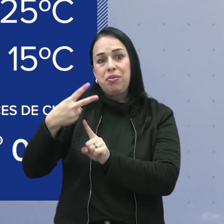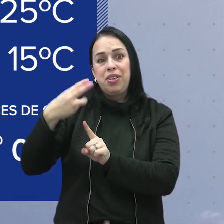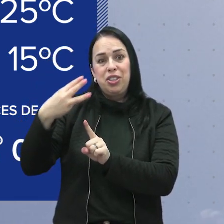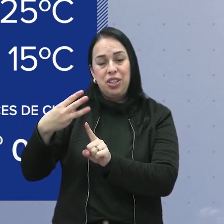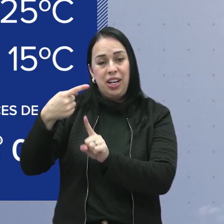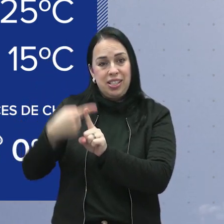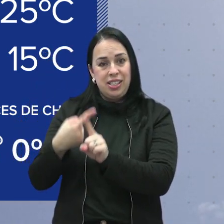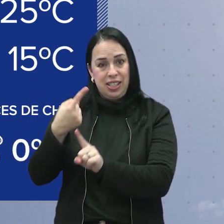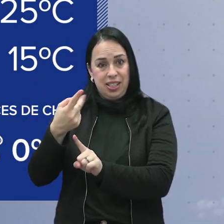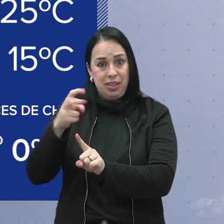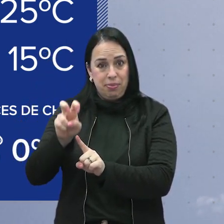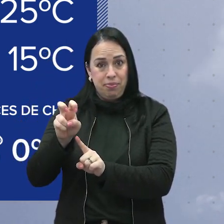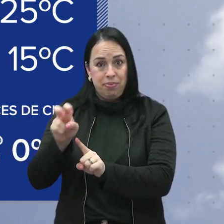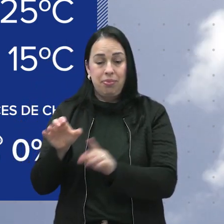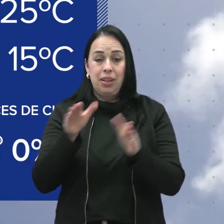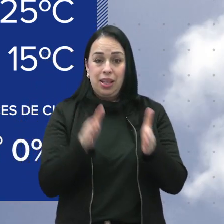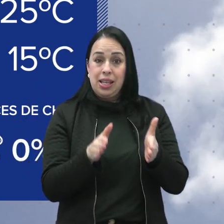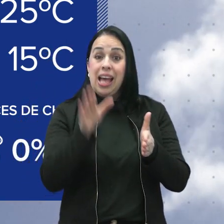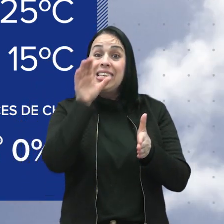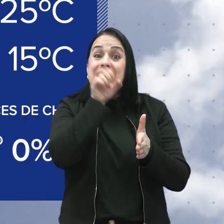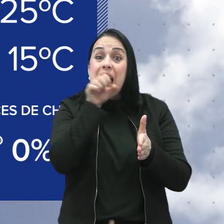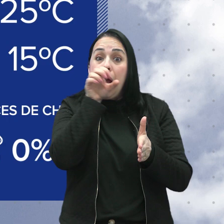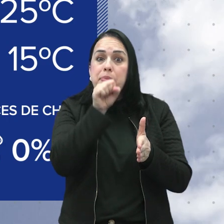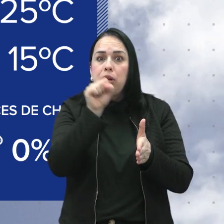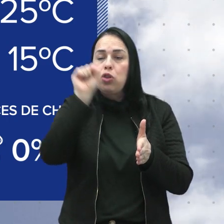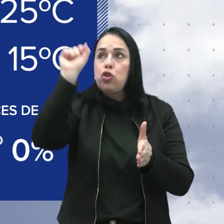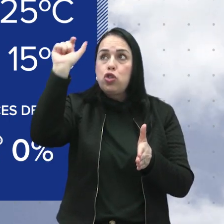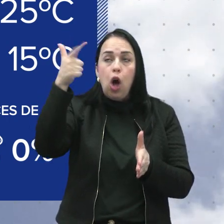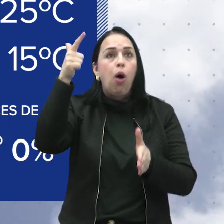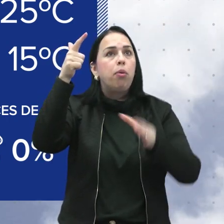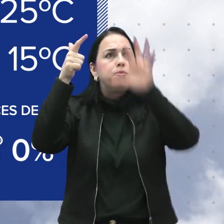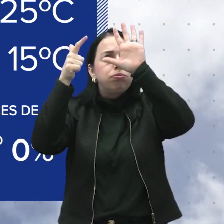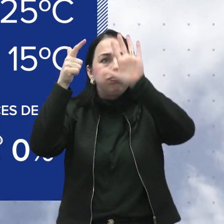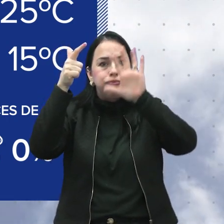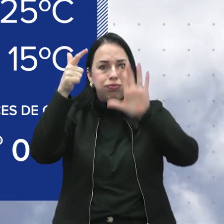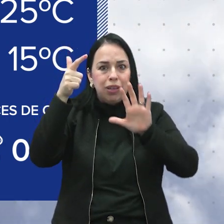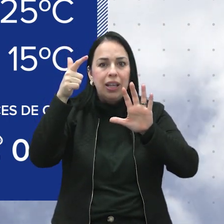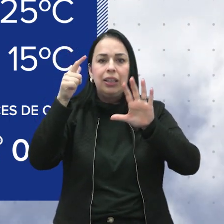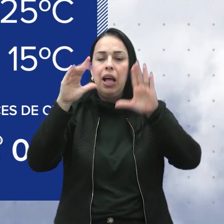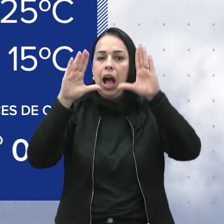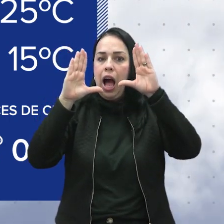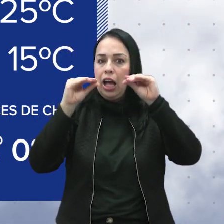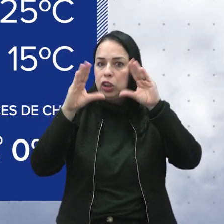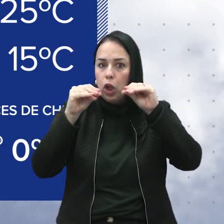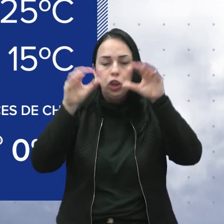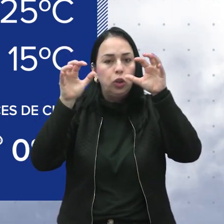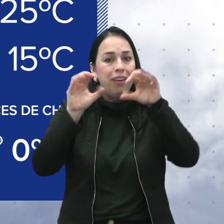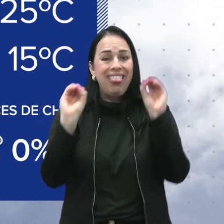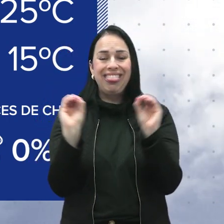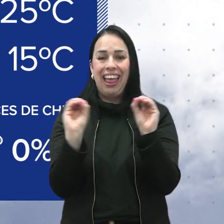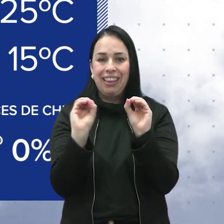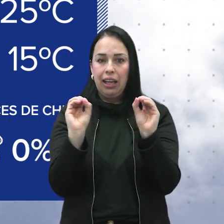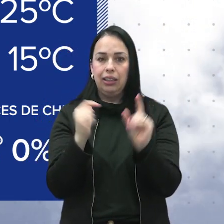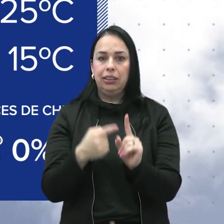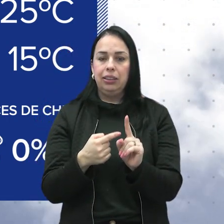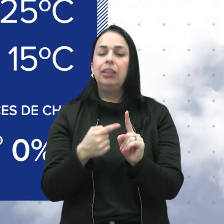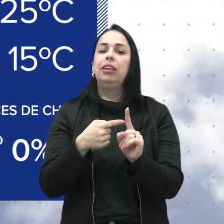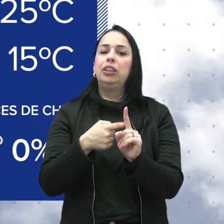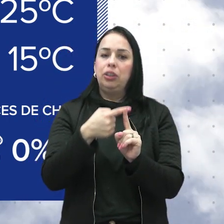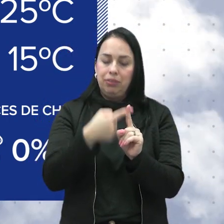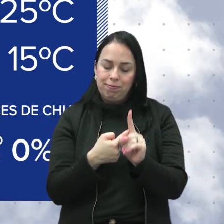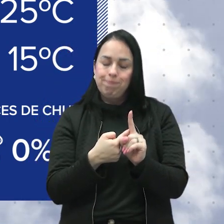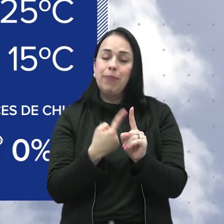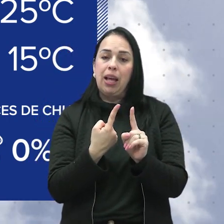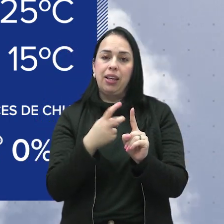23 graus, a mínima de 15. No sábado, a previsão é de sol com nevoeiro. À noite, sem previsão de chuva. A